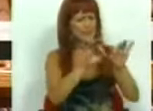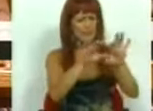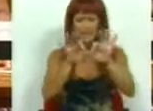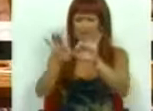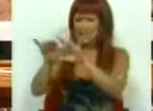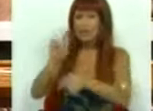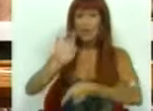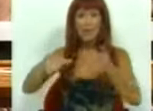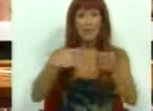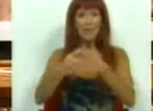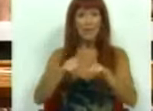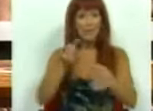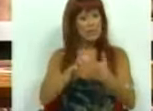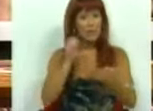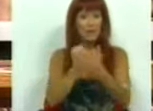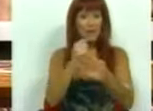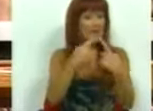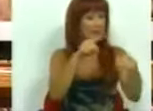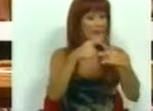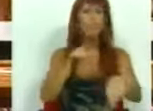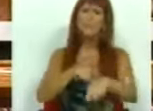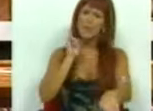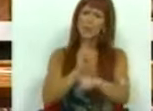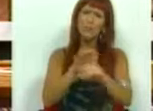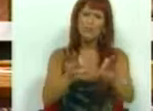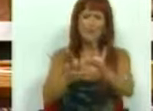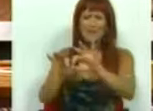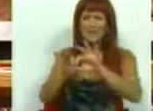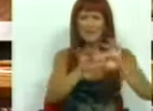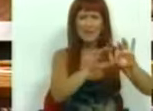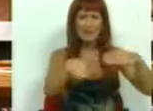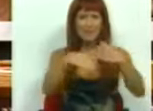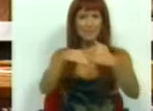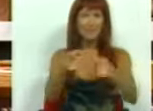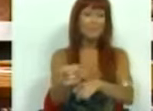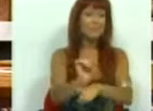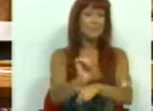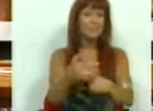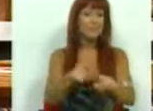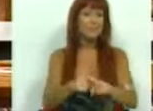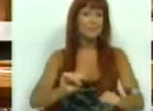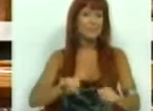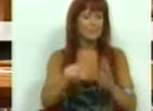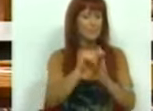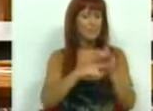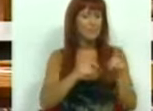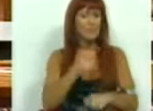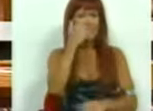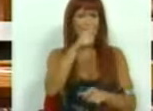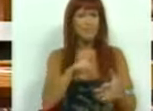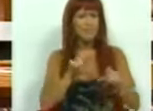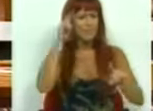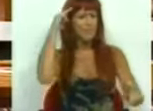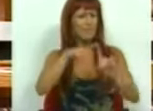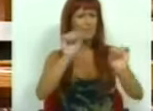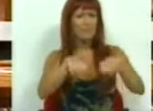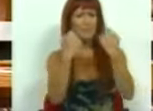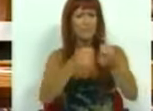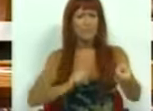comuns que constitui a sua marca distintiva, mas ao mesmo tempo unificadora. Desde logo, o primado do indivíduo do fim social